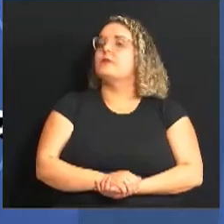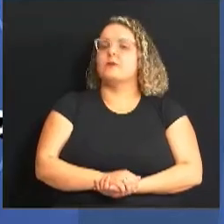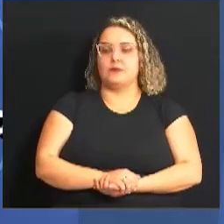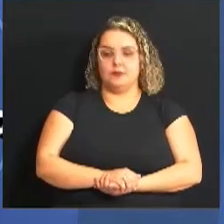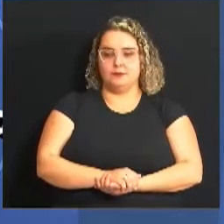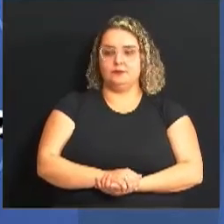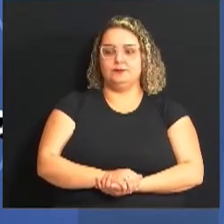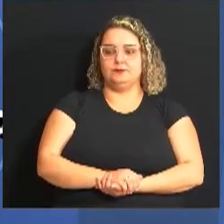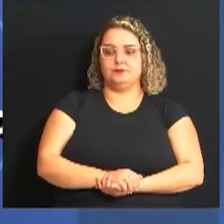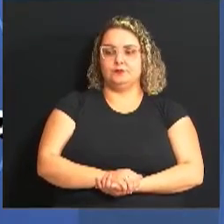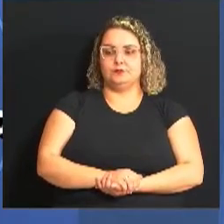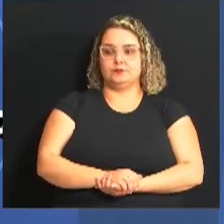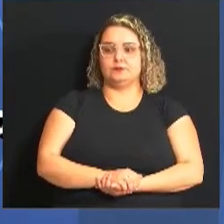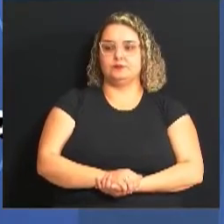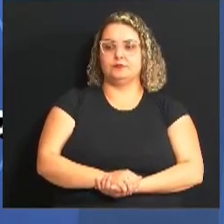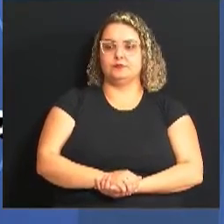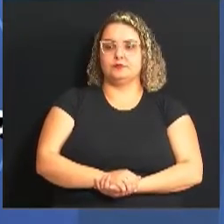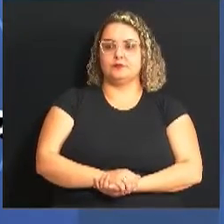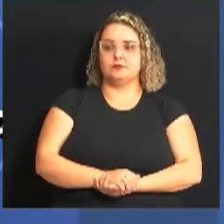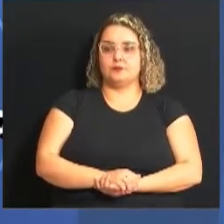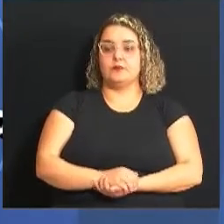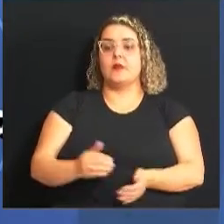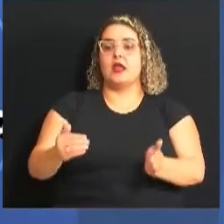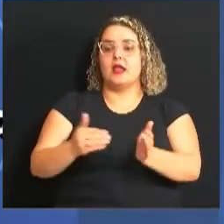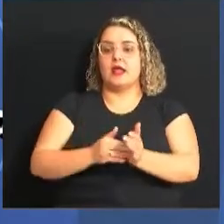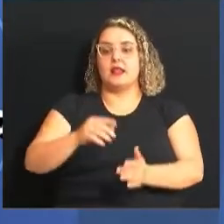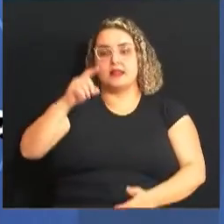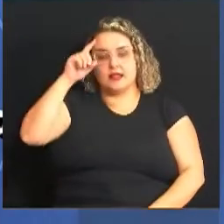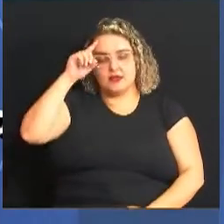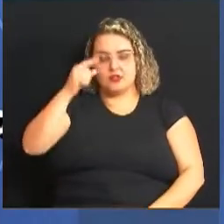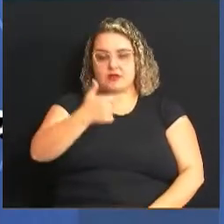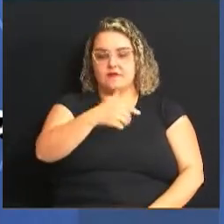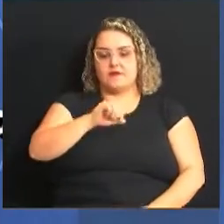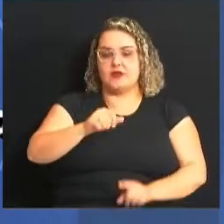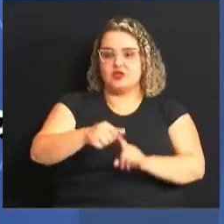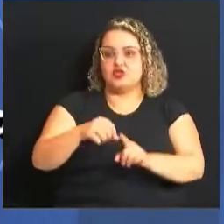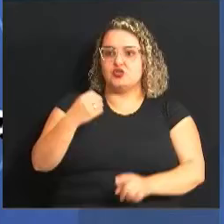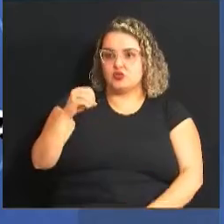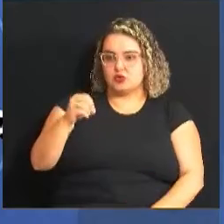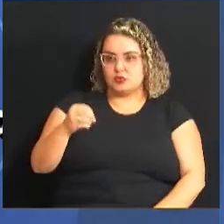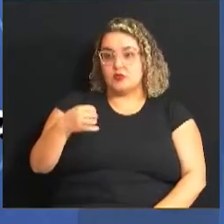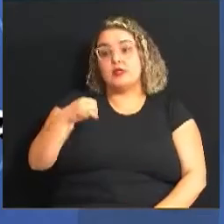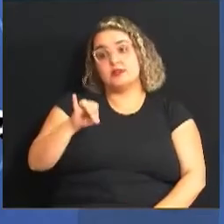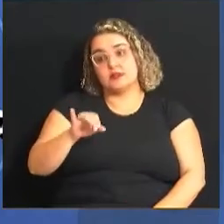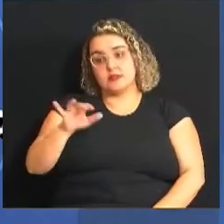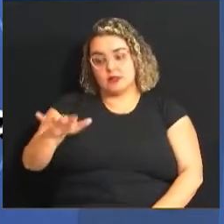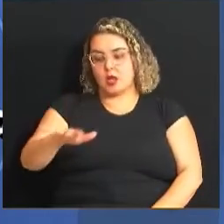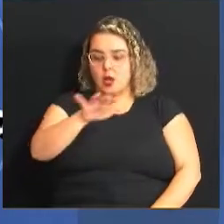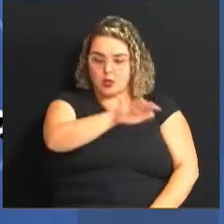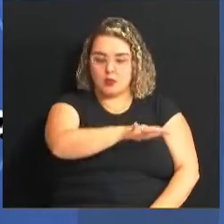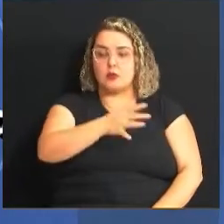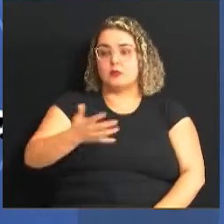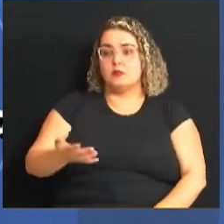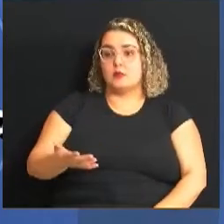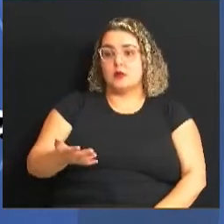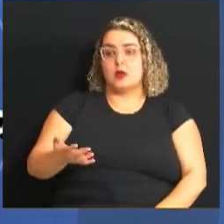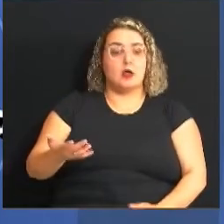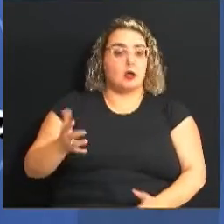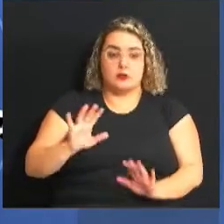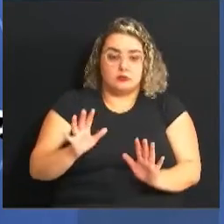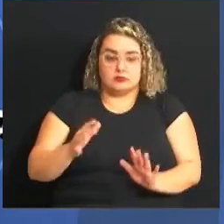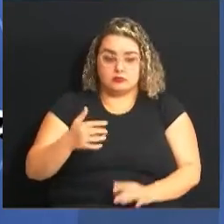ficar lá até o dia 20 de outubro, a unidade 2. Então, se você é uma dessas regiões, mas eu não sou dessa